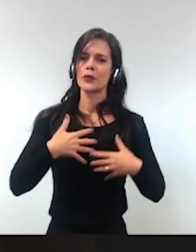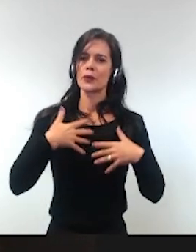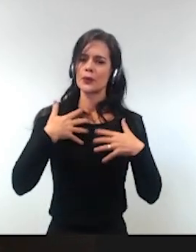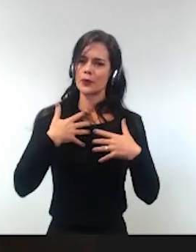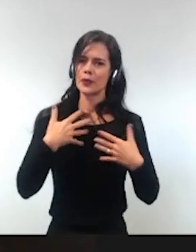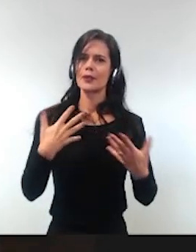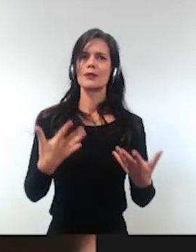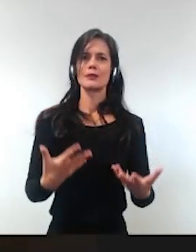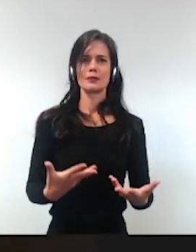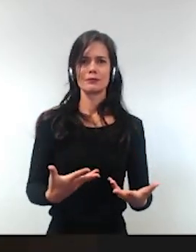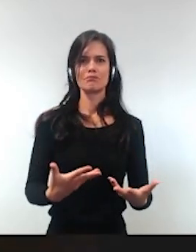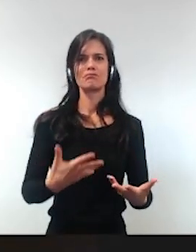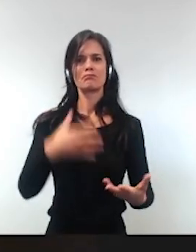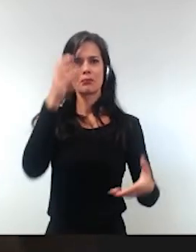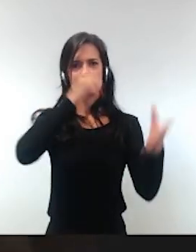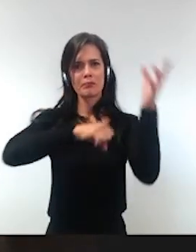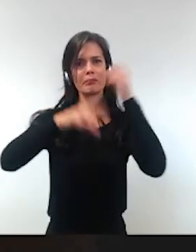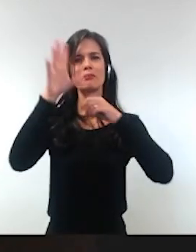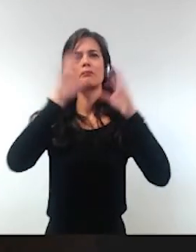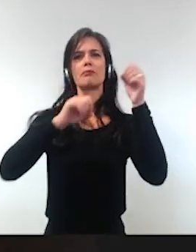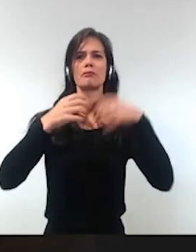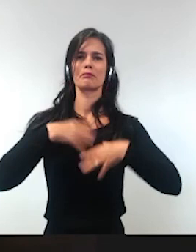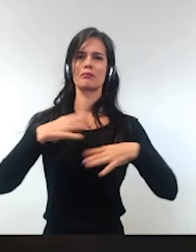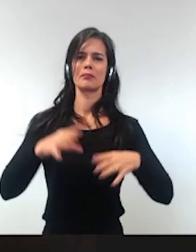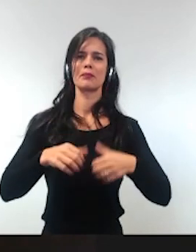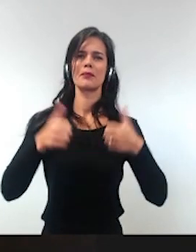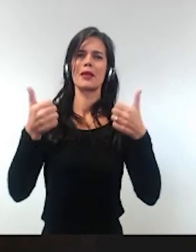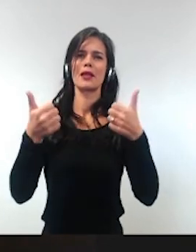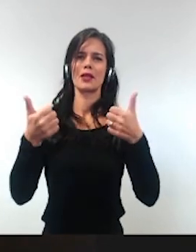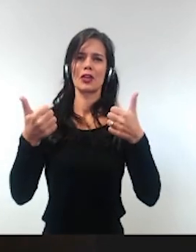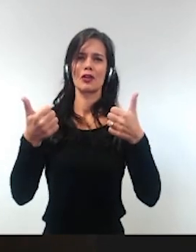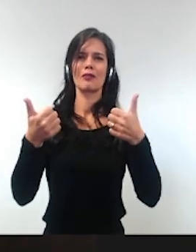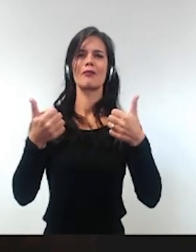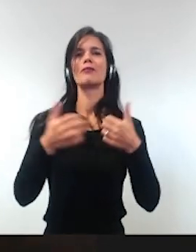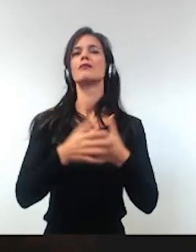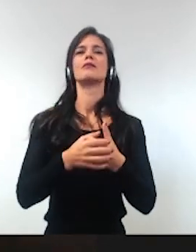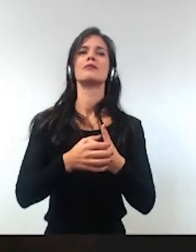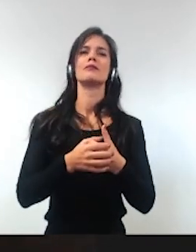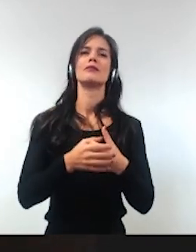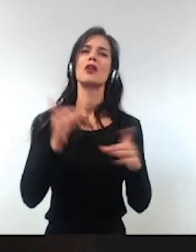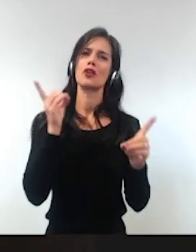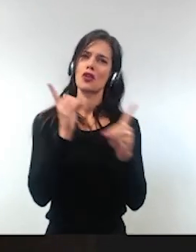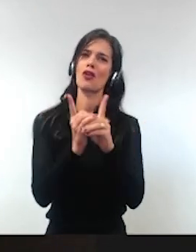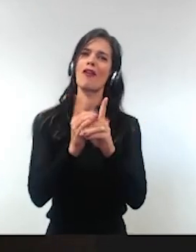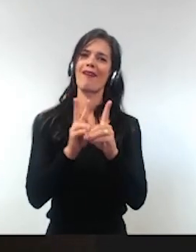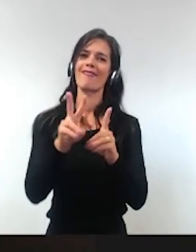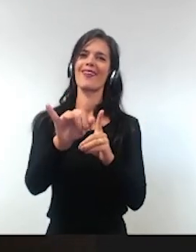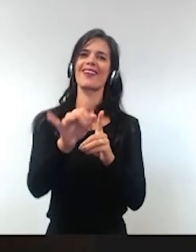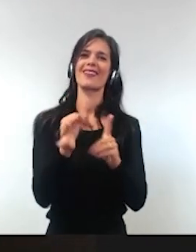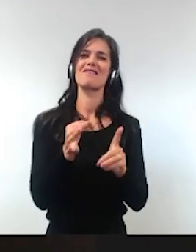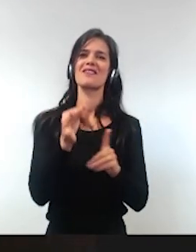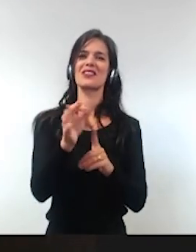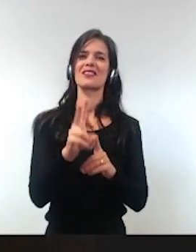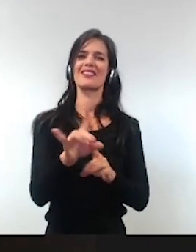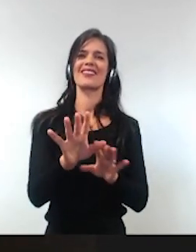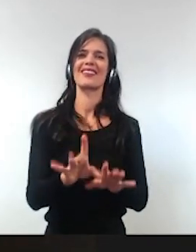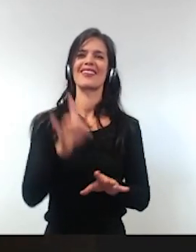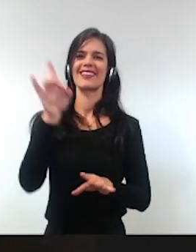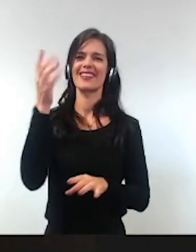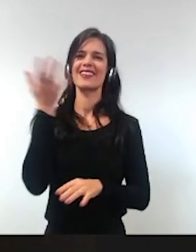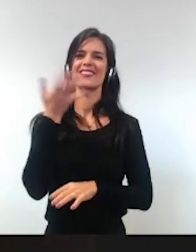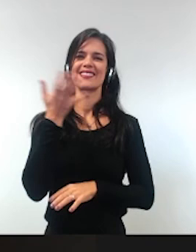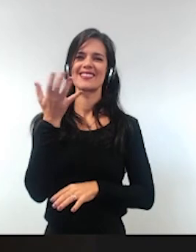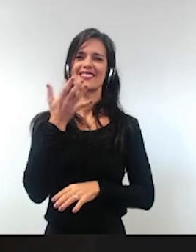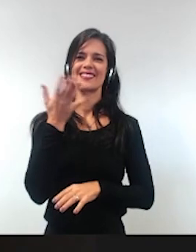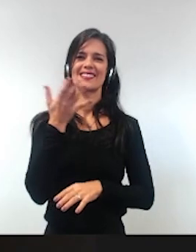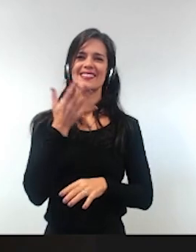painel. Saio daqui bem melhor do que quando cheguei e nos encontraremos, se Deus quiser, se não